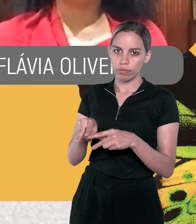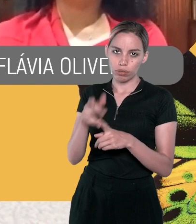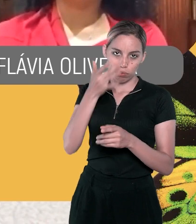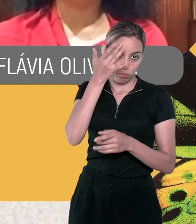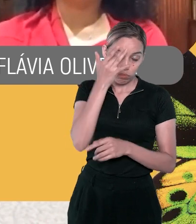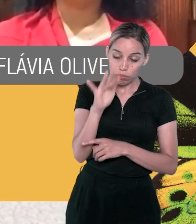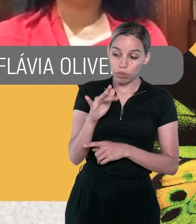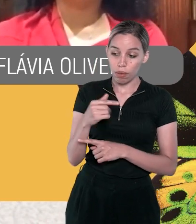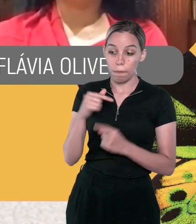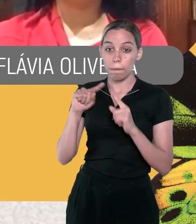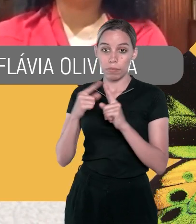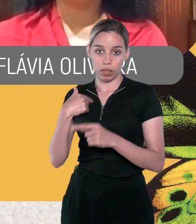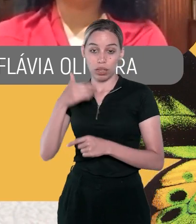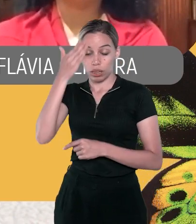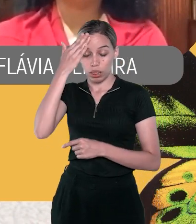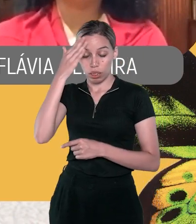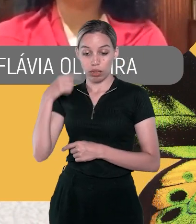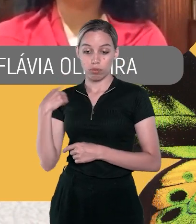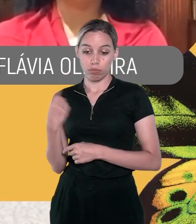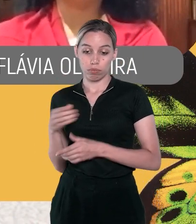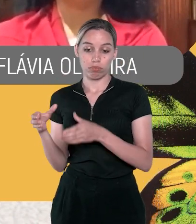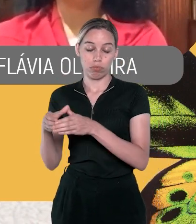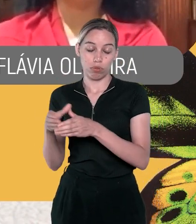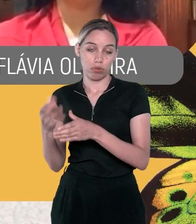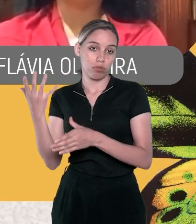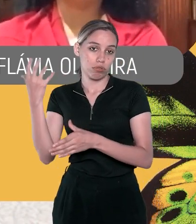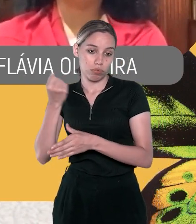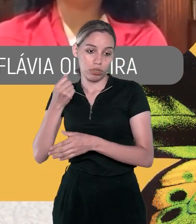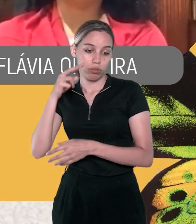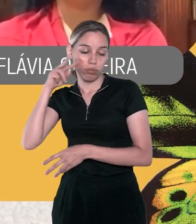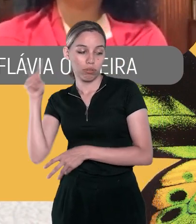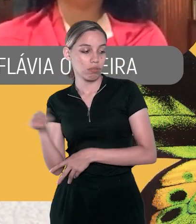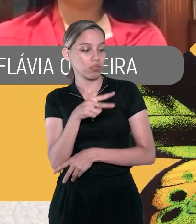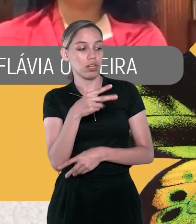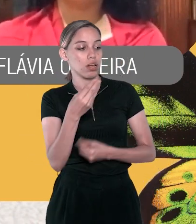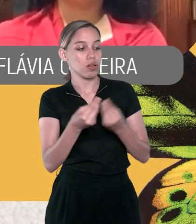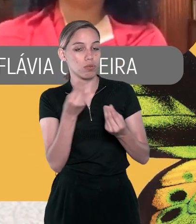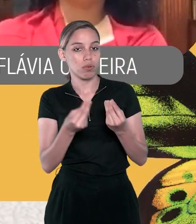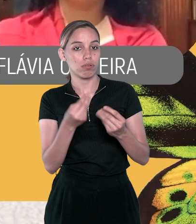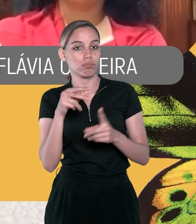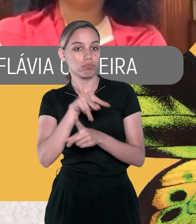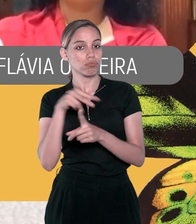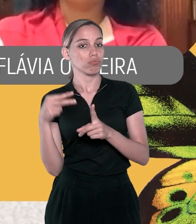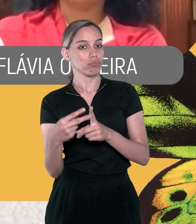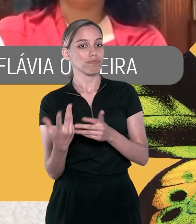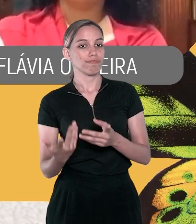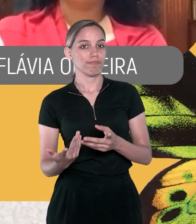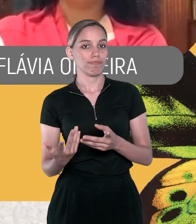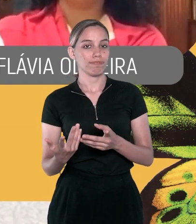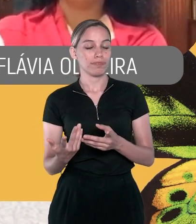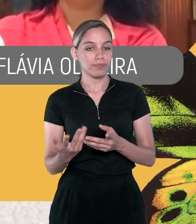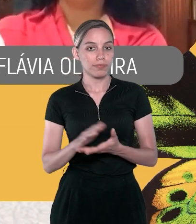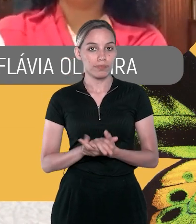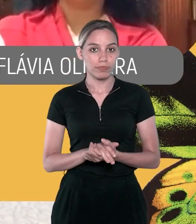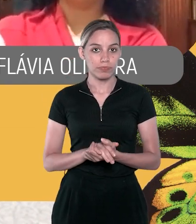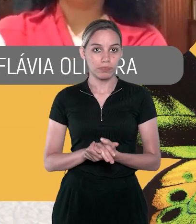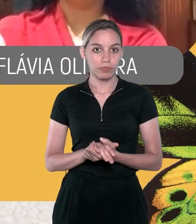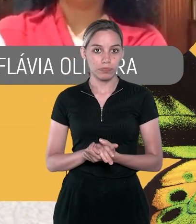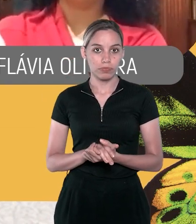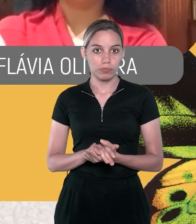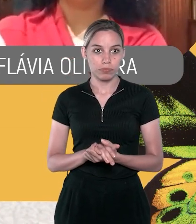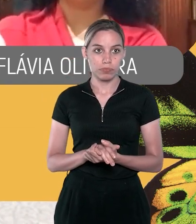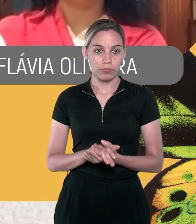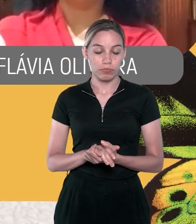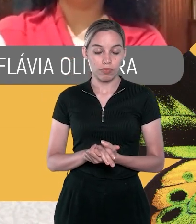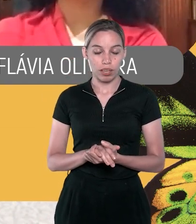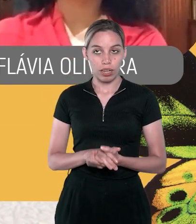os nas nossas perspectivas, mas sempre da perspectiva da branquitude. E